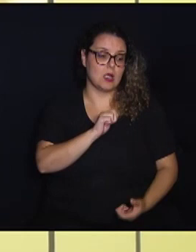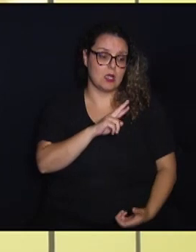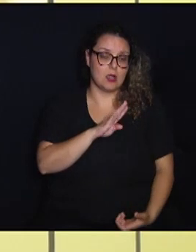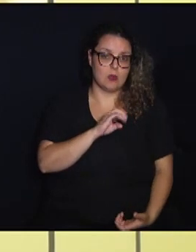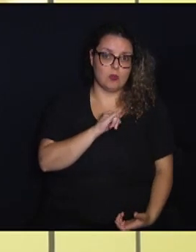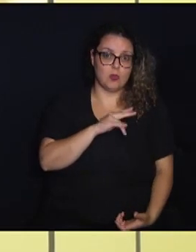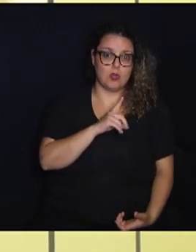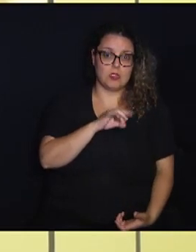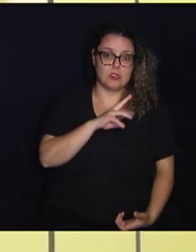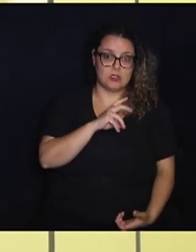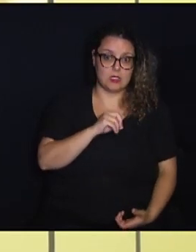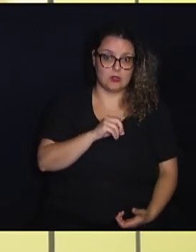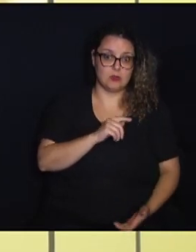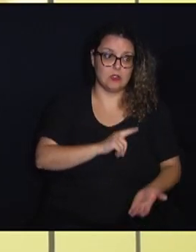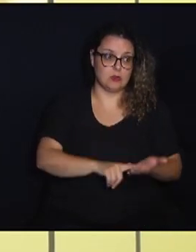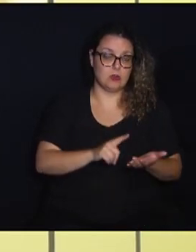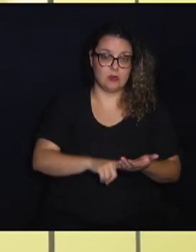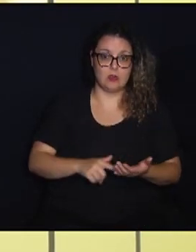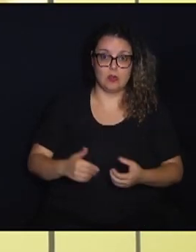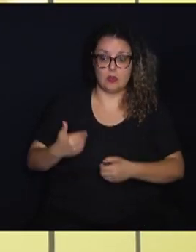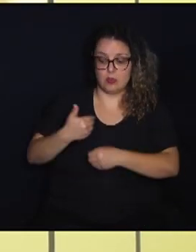uma batata,